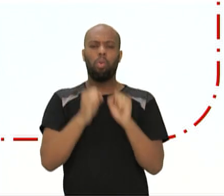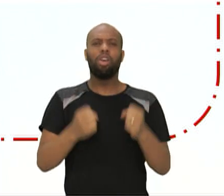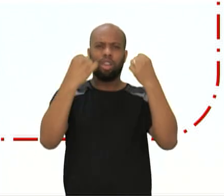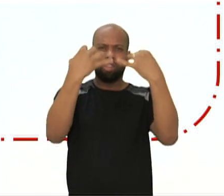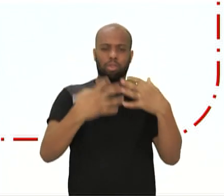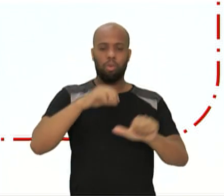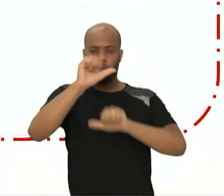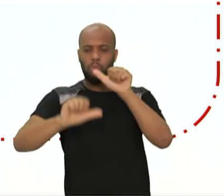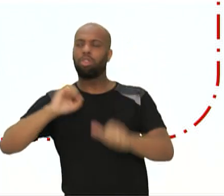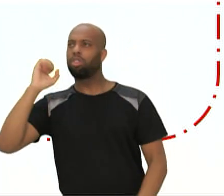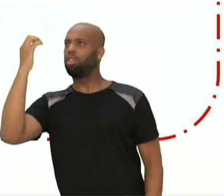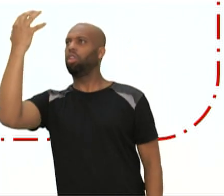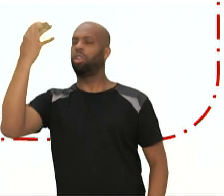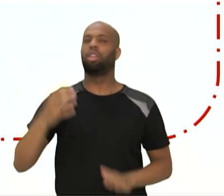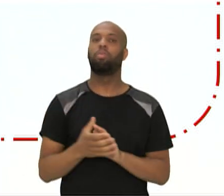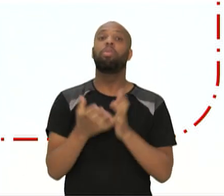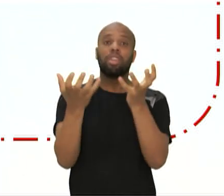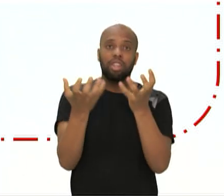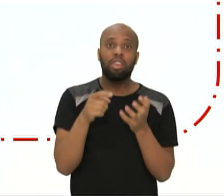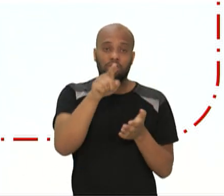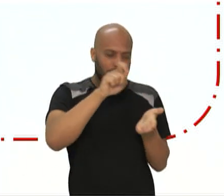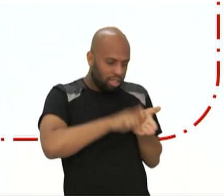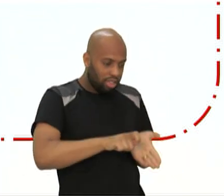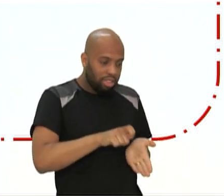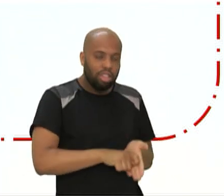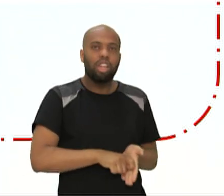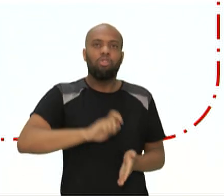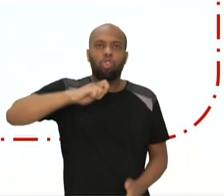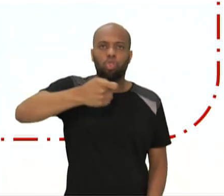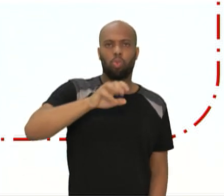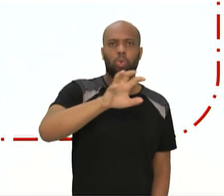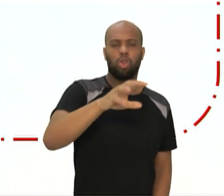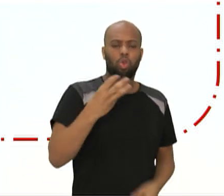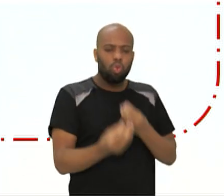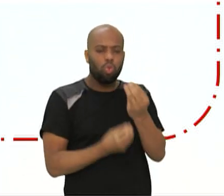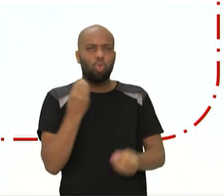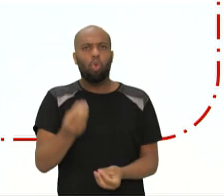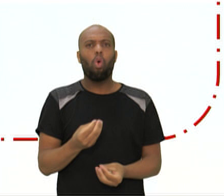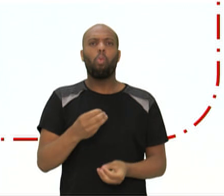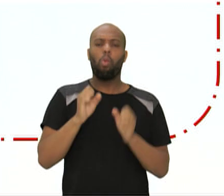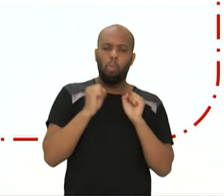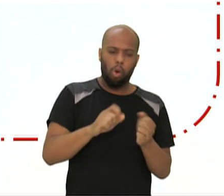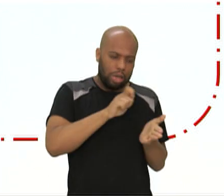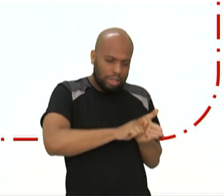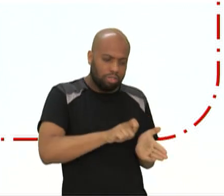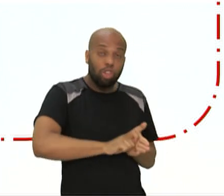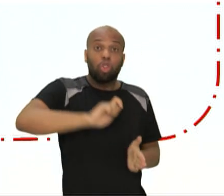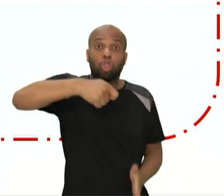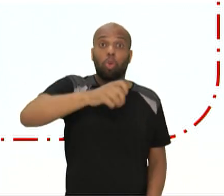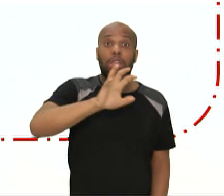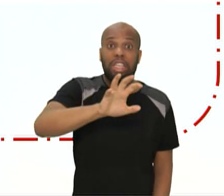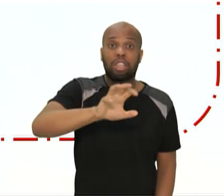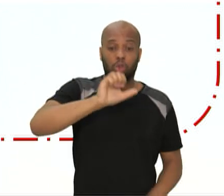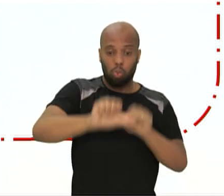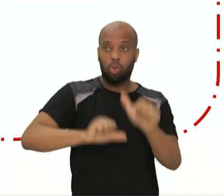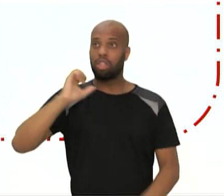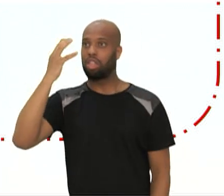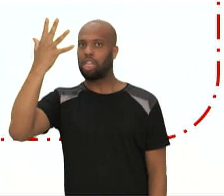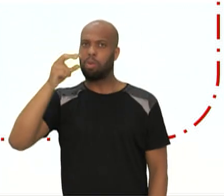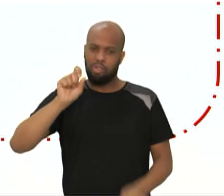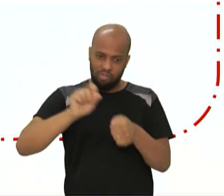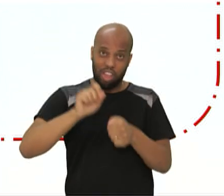mudanças climáticas? Quero que você então escreva um pouquinho sobre como que a gente pode definir esse termo mudanças climáticas. Vai lá!